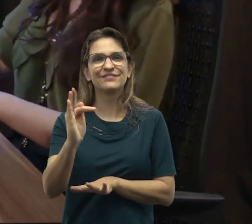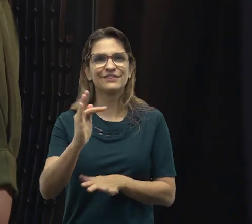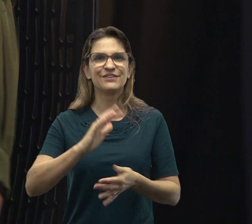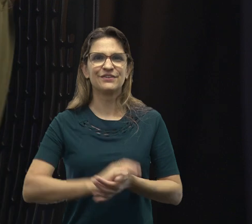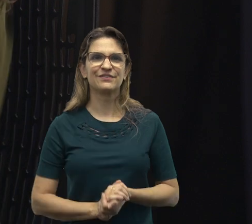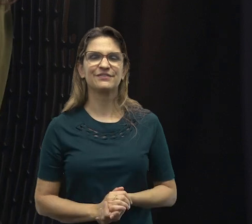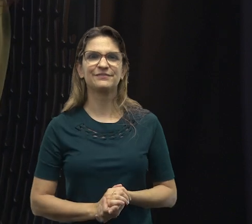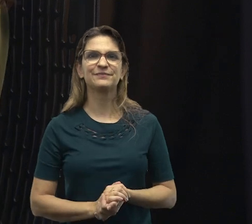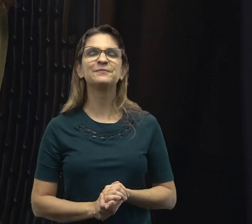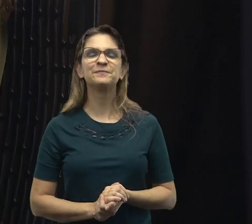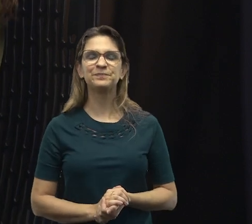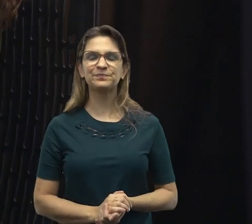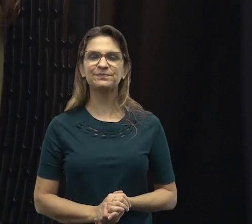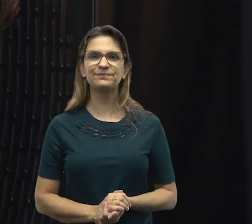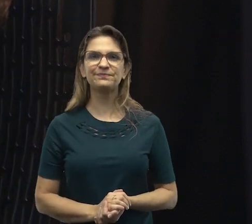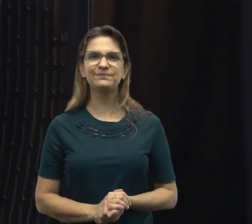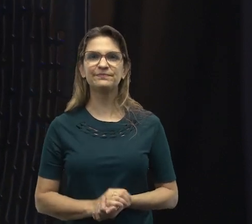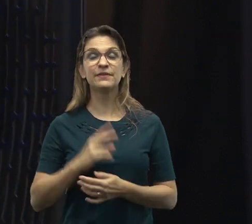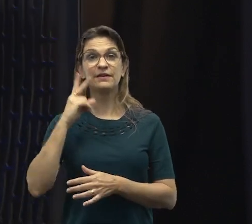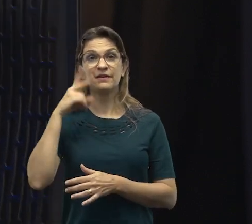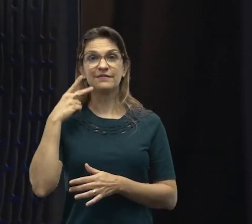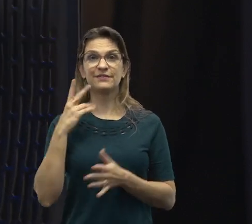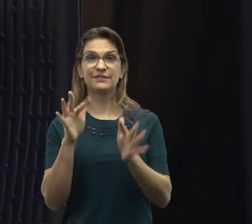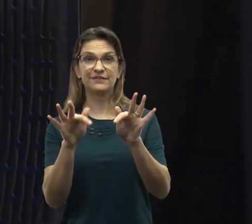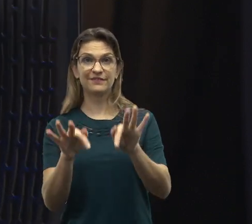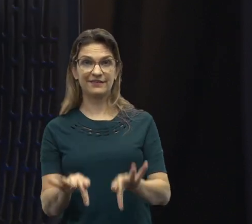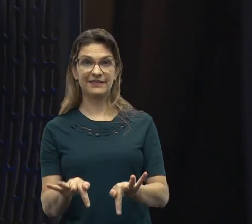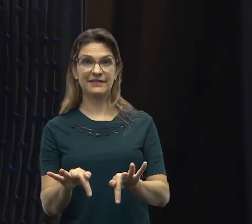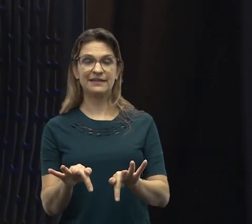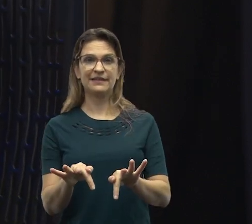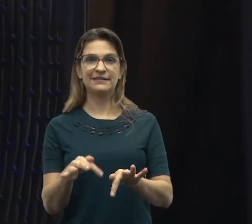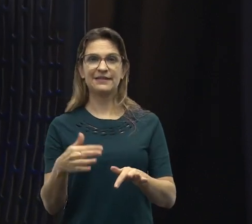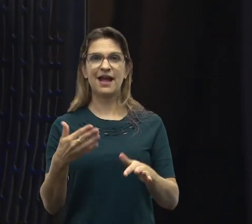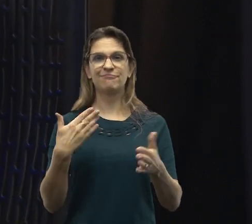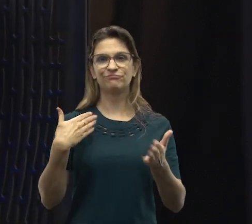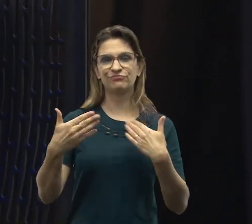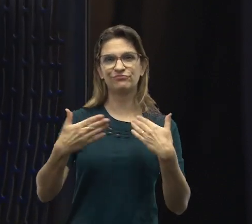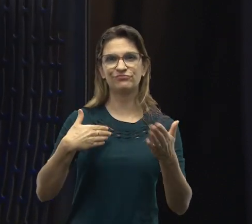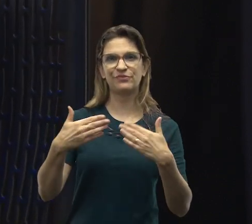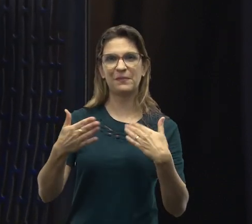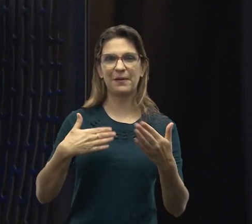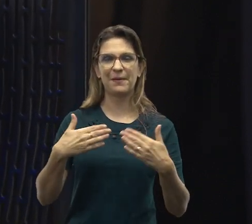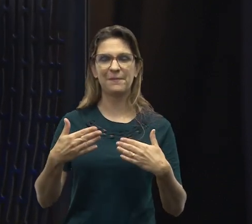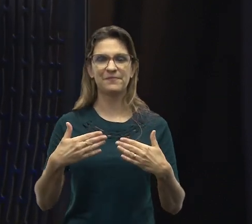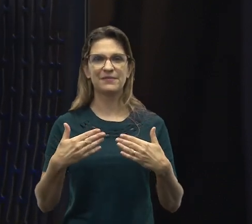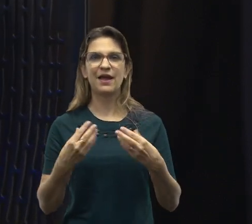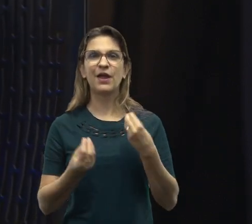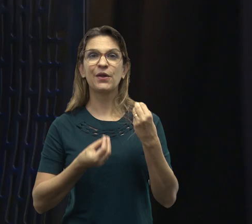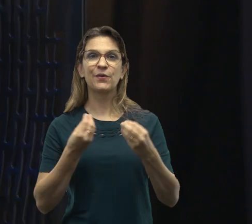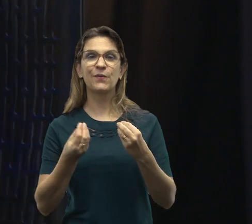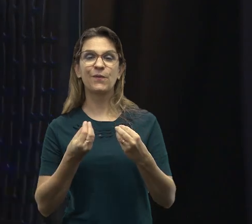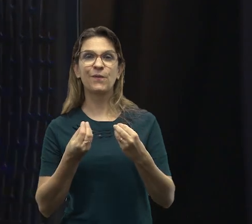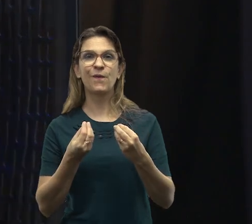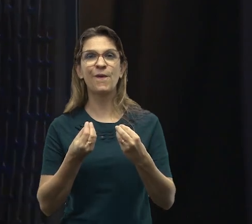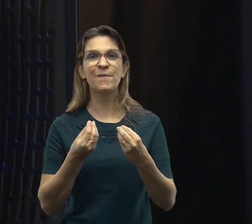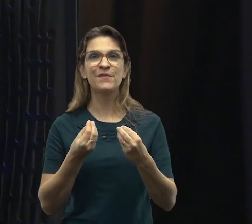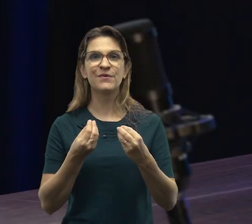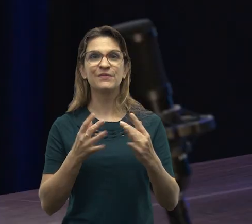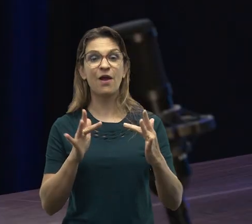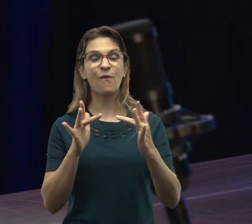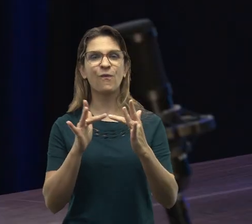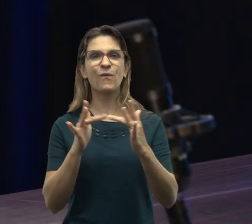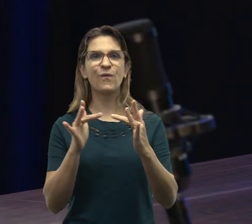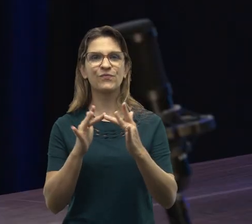futuro. Vereador, para a gente finalizar aqui o nosso bate-papo, quais são os canais de comunicação para a população ter acesso ao seu